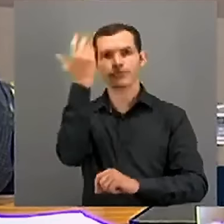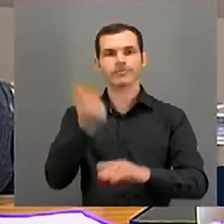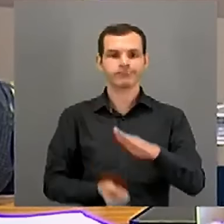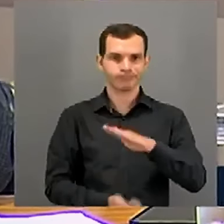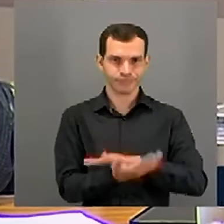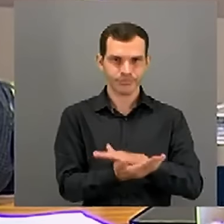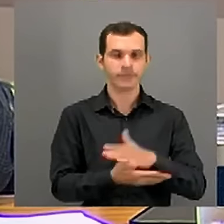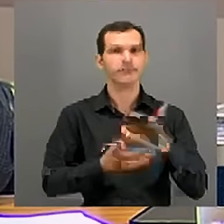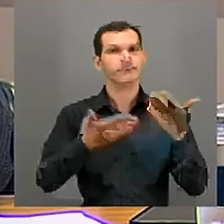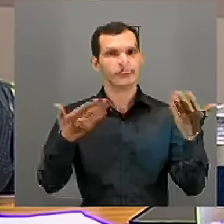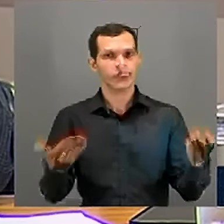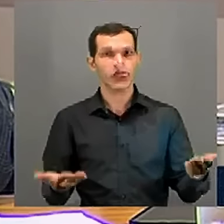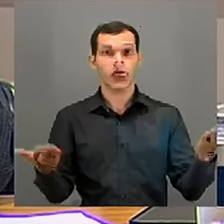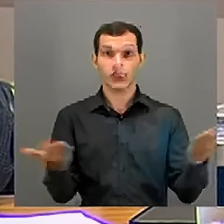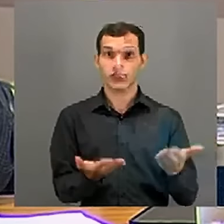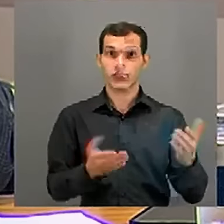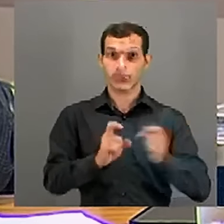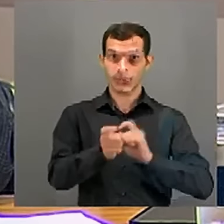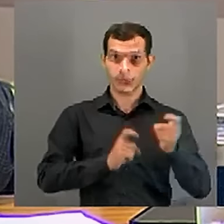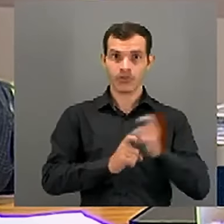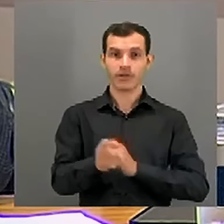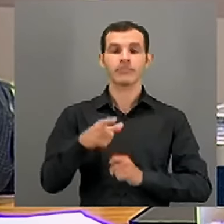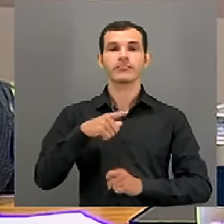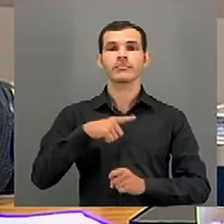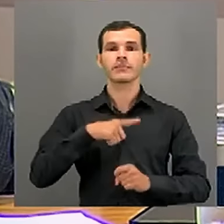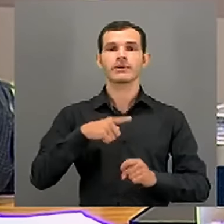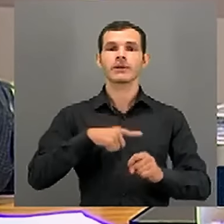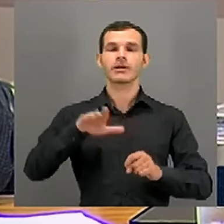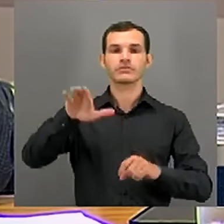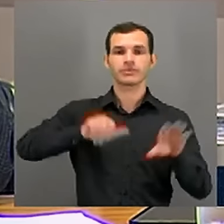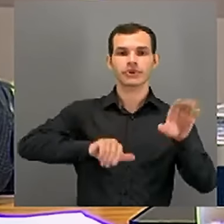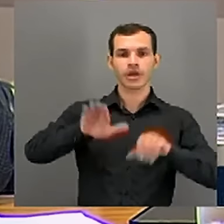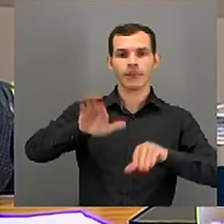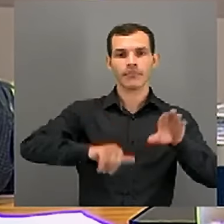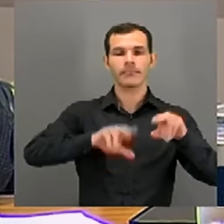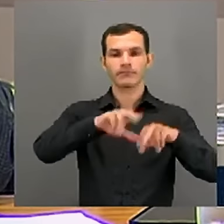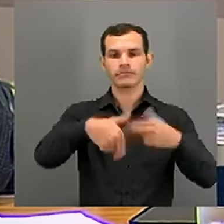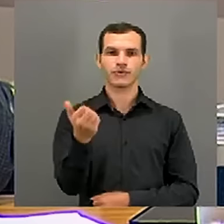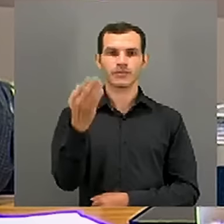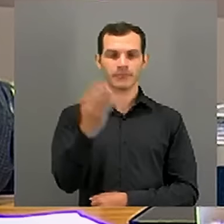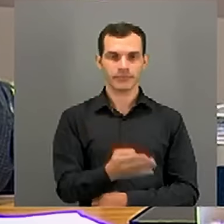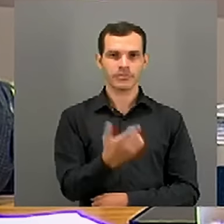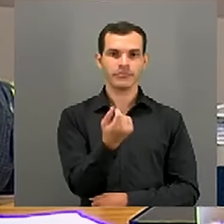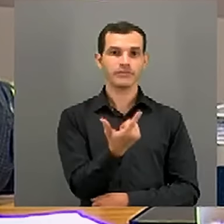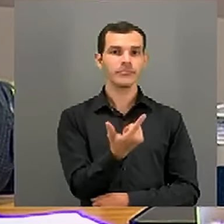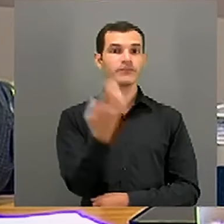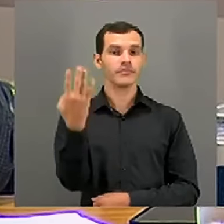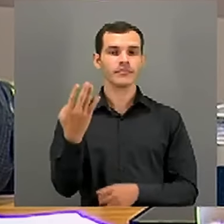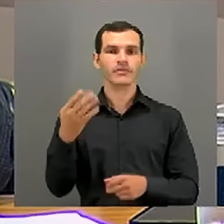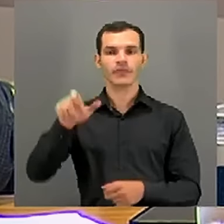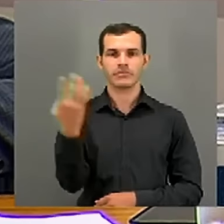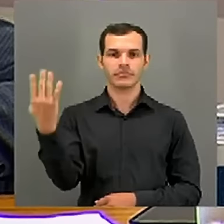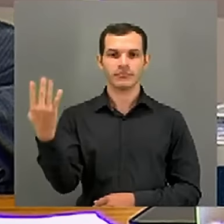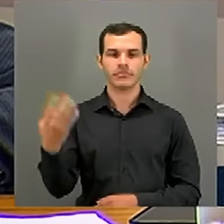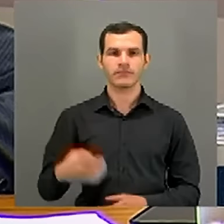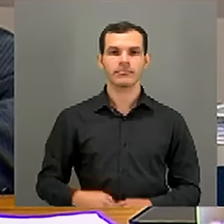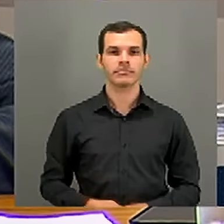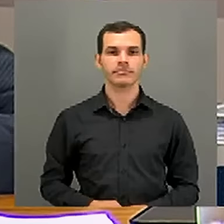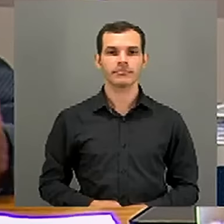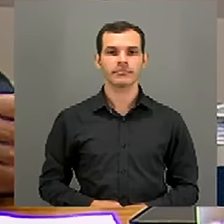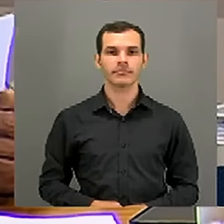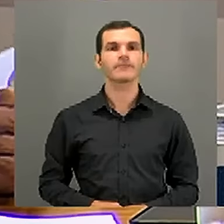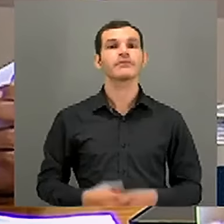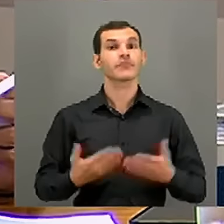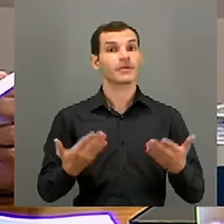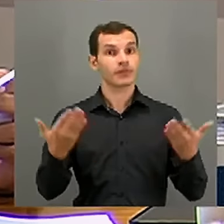foi convocada para os depoimentos dos senhores Lucas Paquetá e Bruno Tolentino.